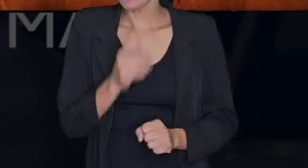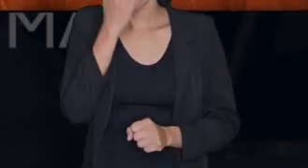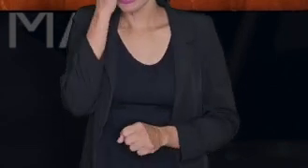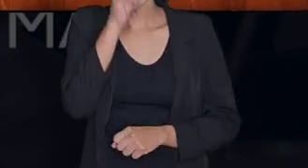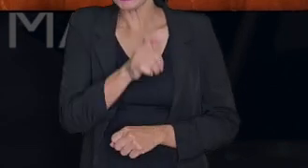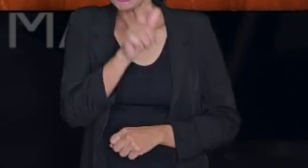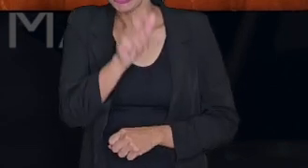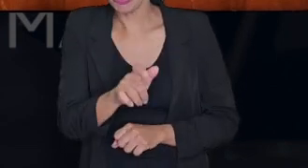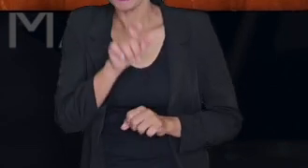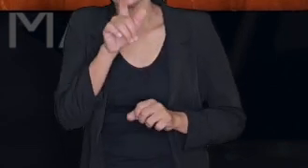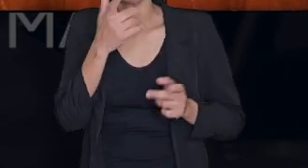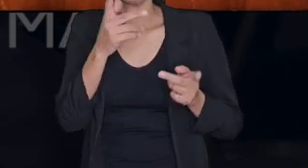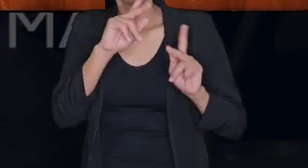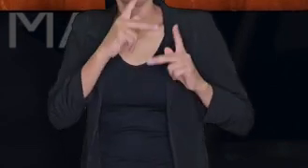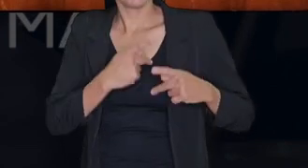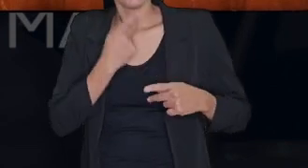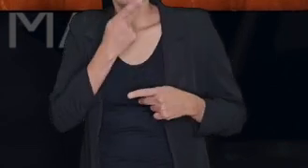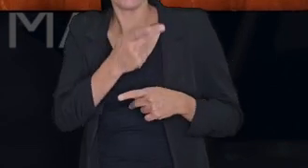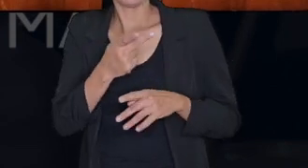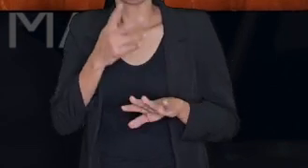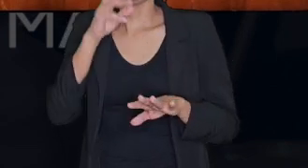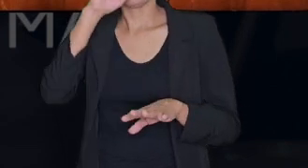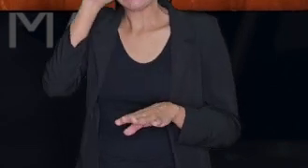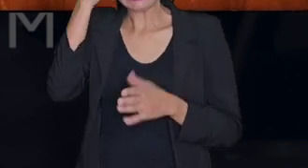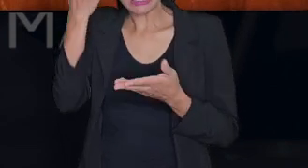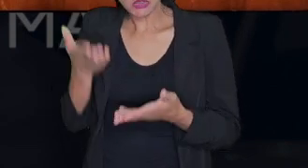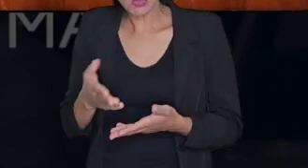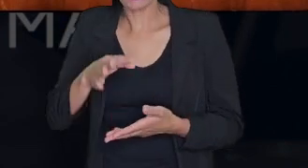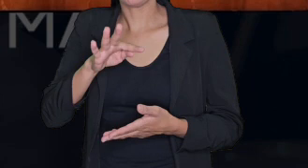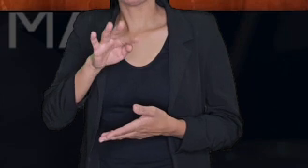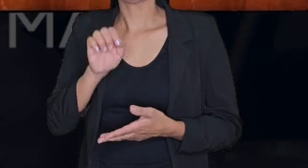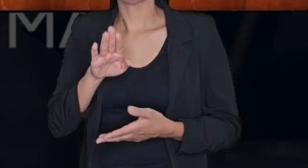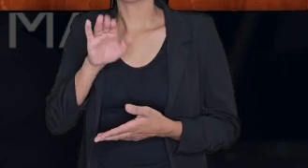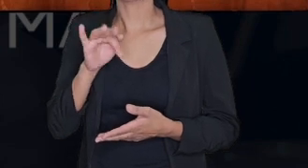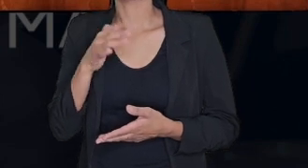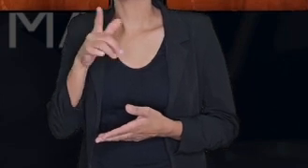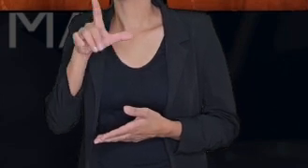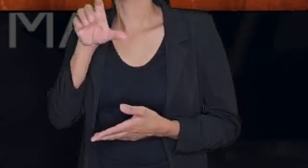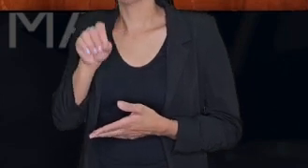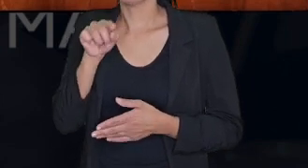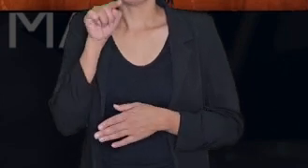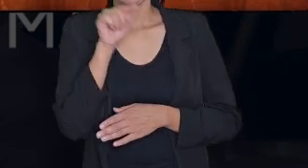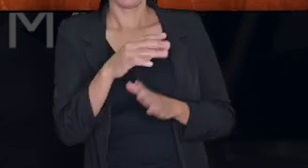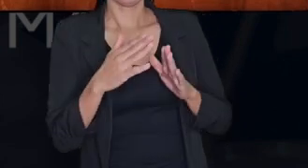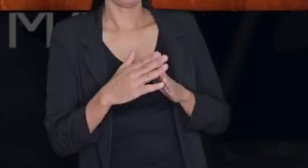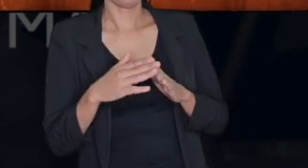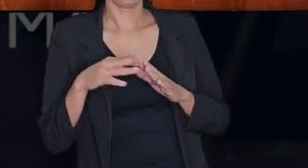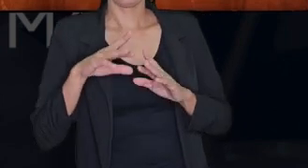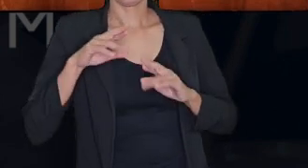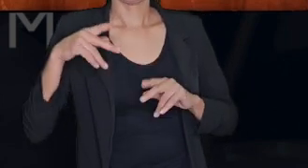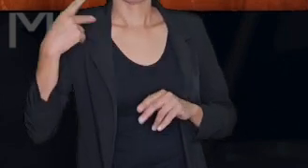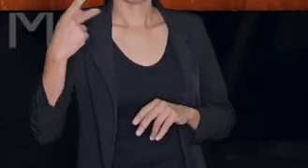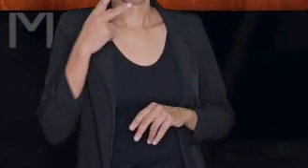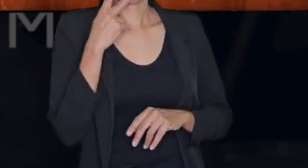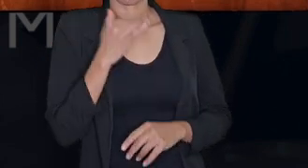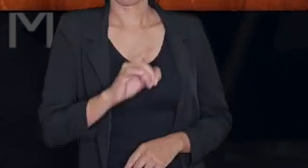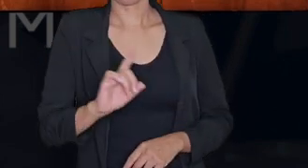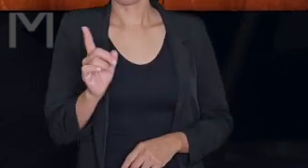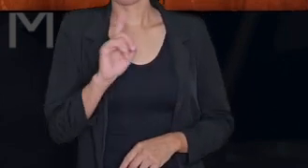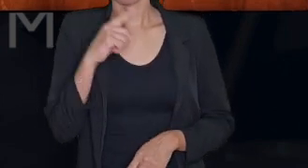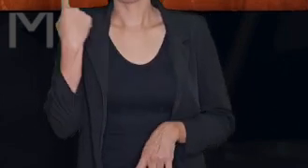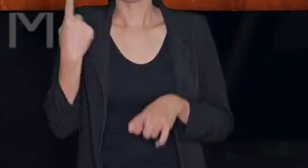A pergunta que eu faço é: podem os herdeiros dizerem, senhor tabelião,